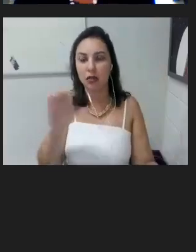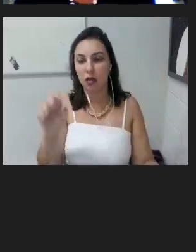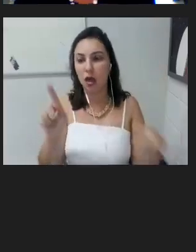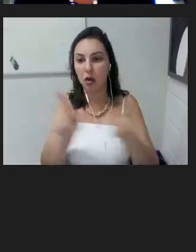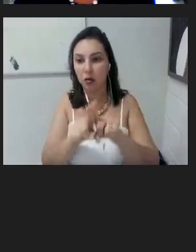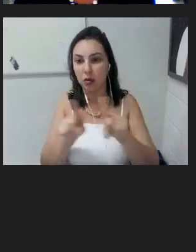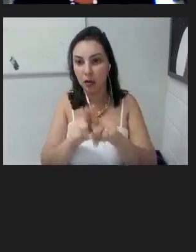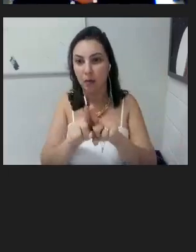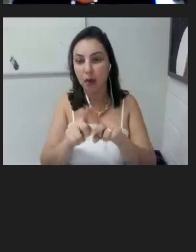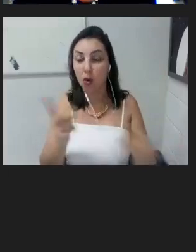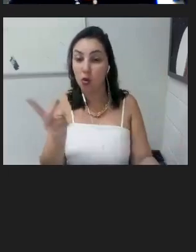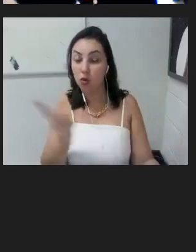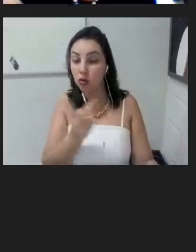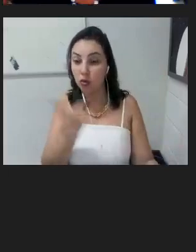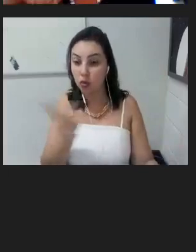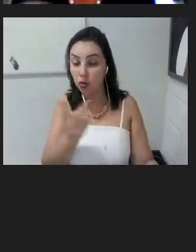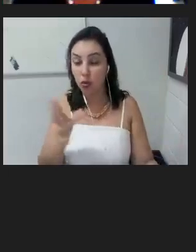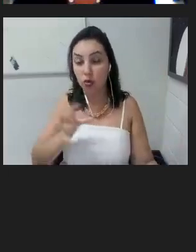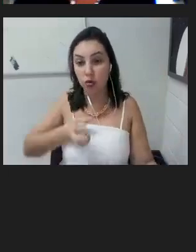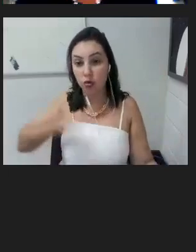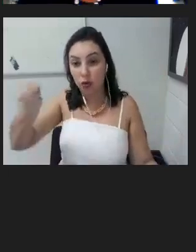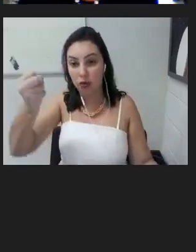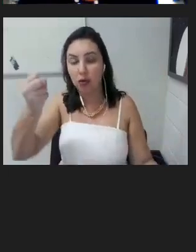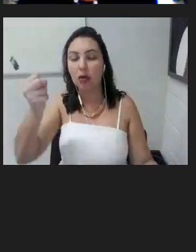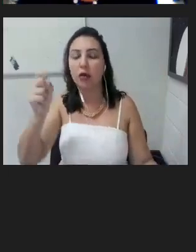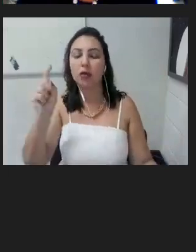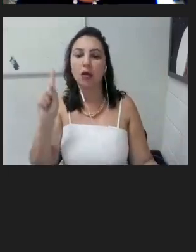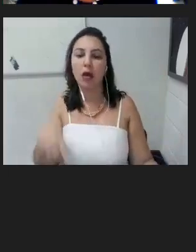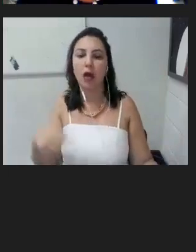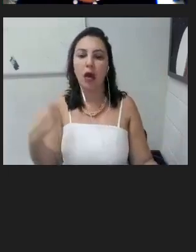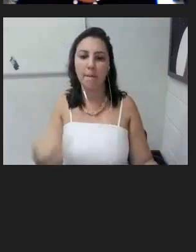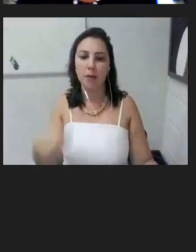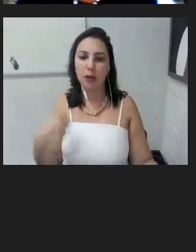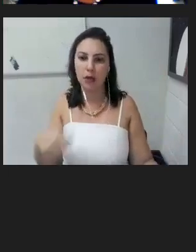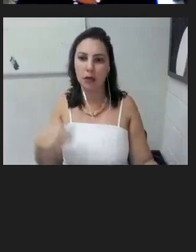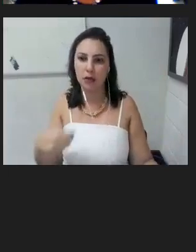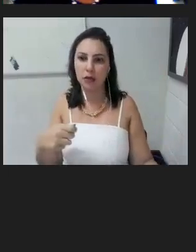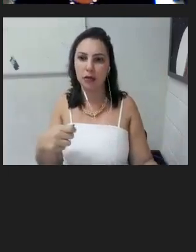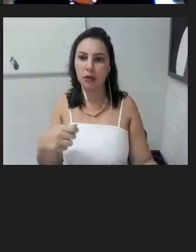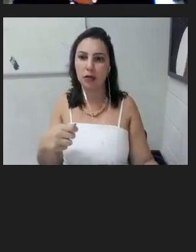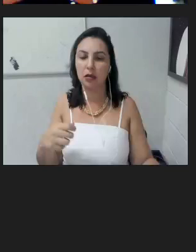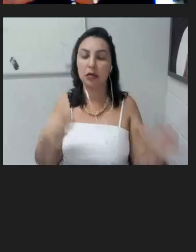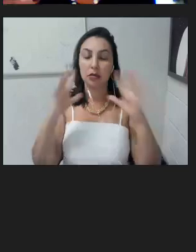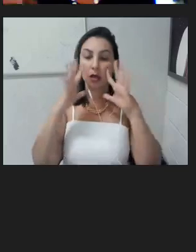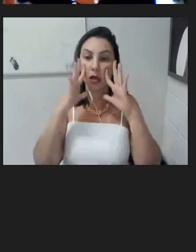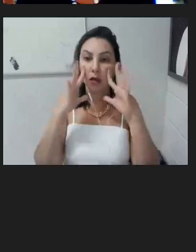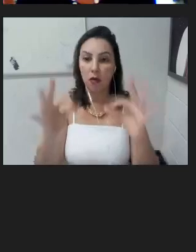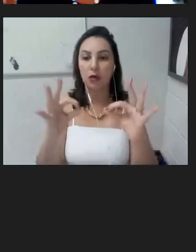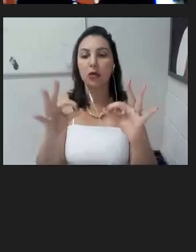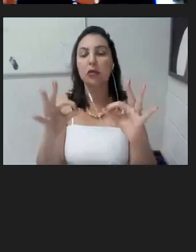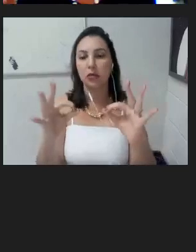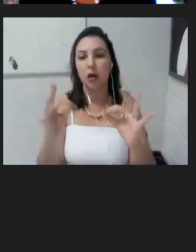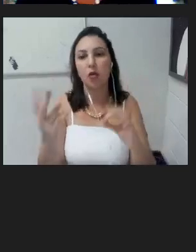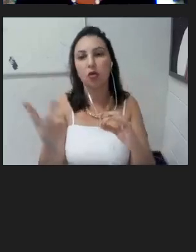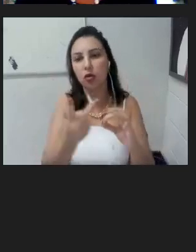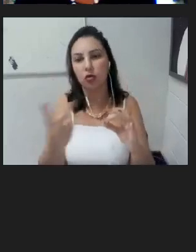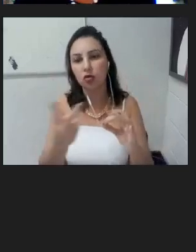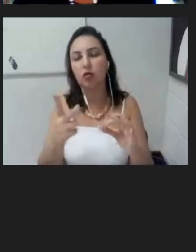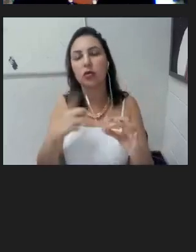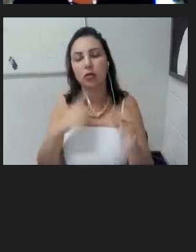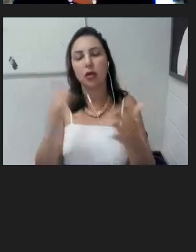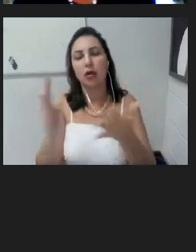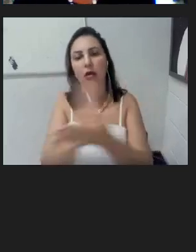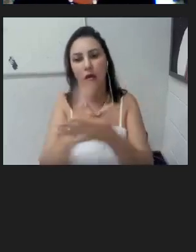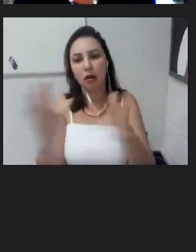em comum. E é preciso olhar essa base em comum, porque elas estão interligadas. E